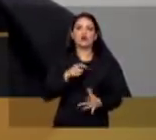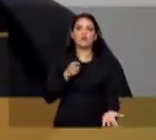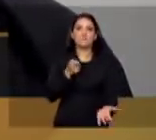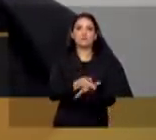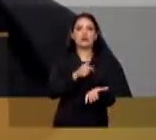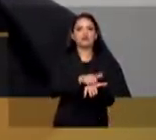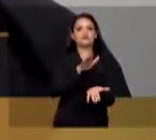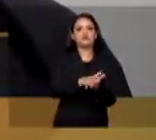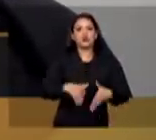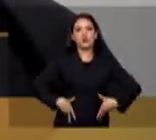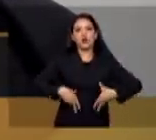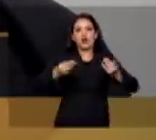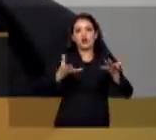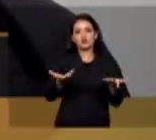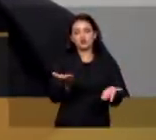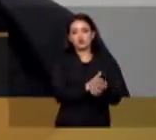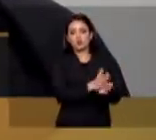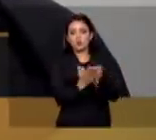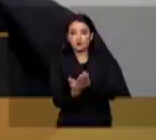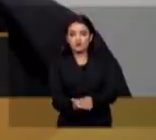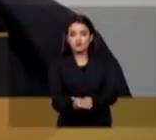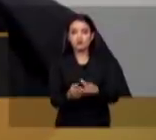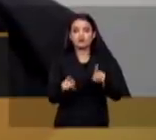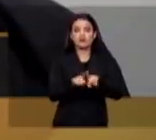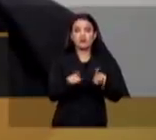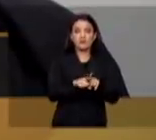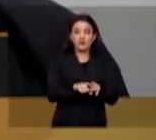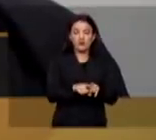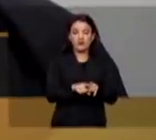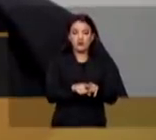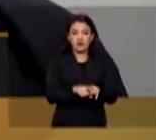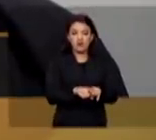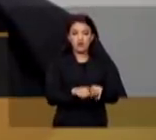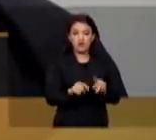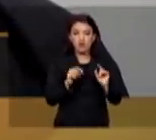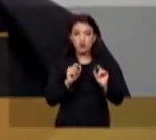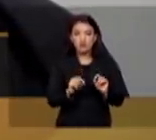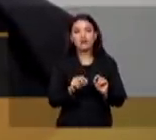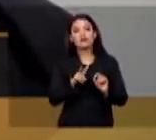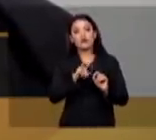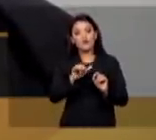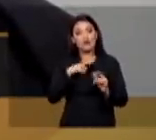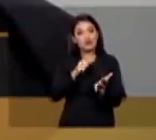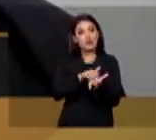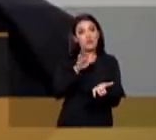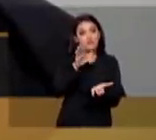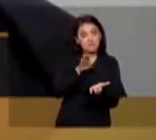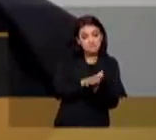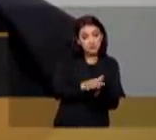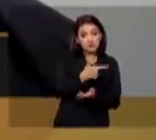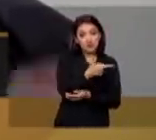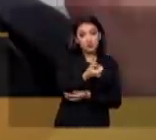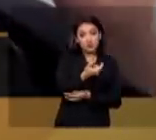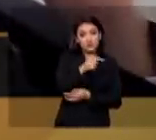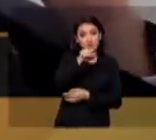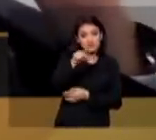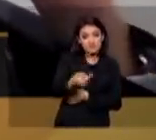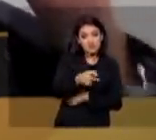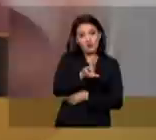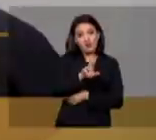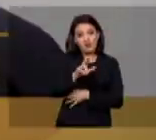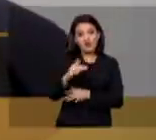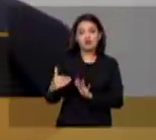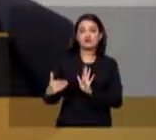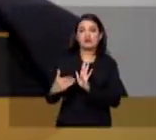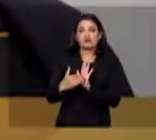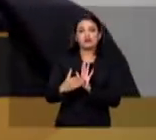erro inexcusável. Rejeitado, evidenciando-se a malícia do recipiente, a este será imposta a multa de R$200.000 a dois